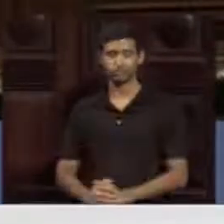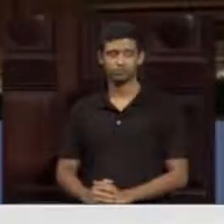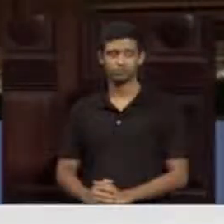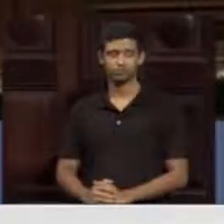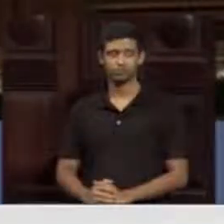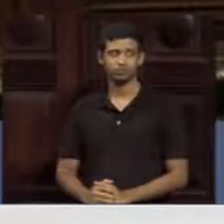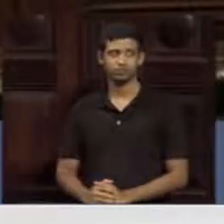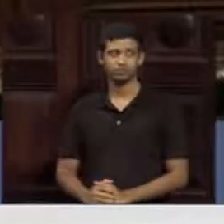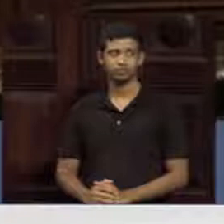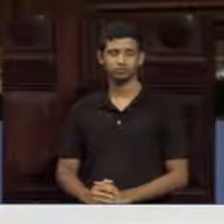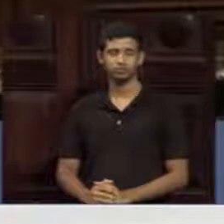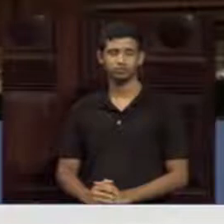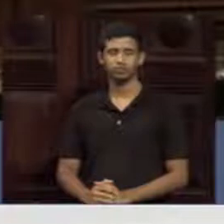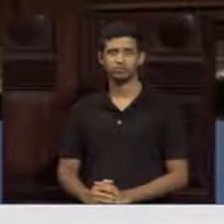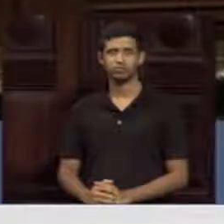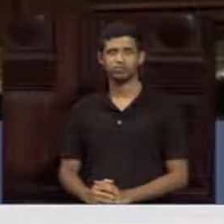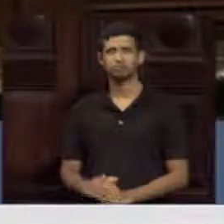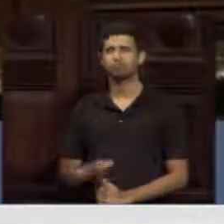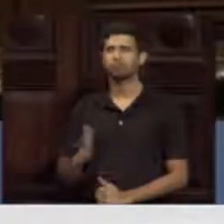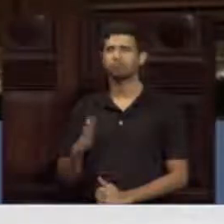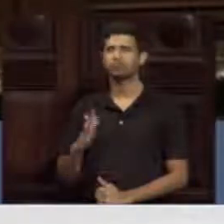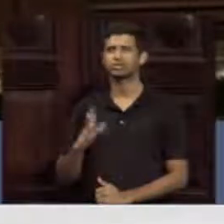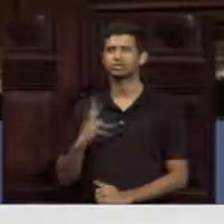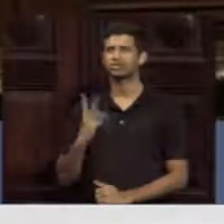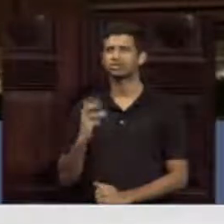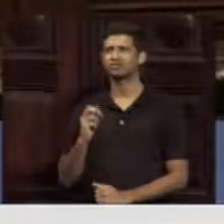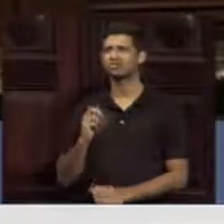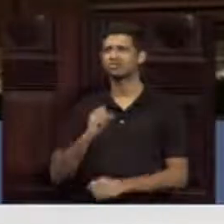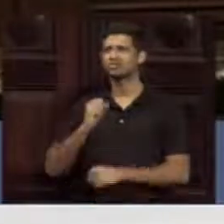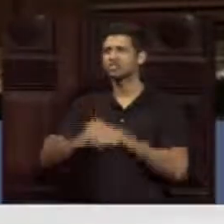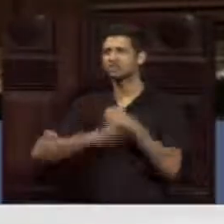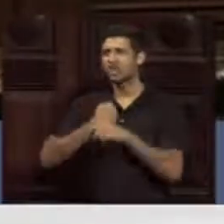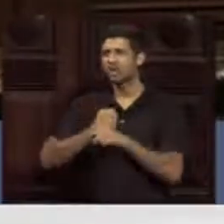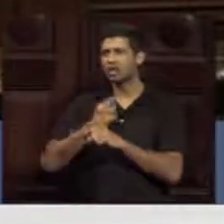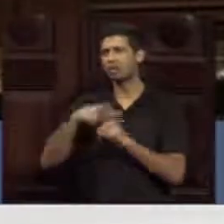por mais, se eu não me engano, 2 décadas e meia,